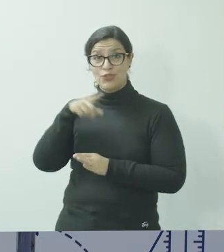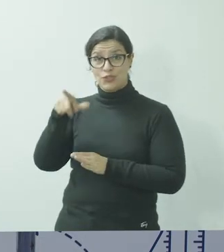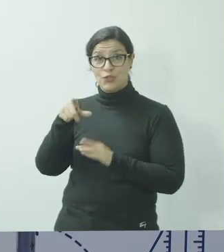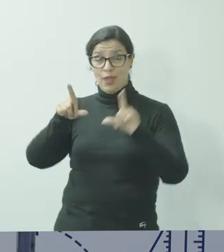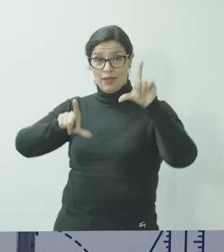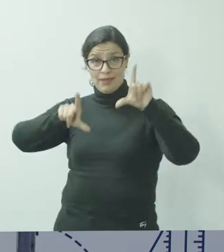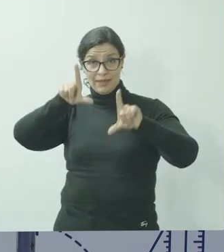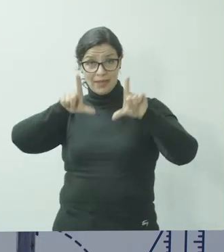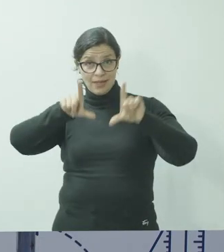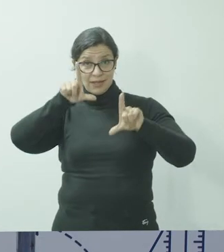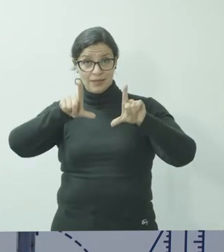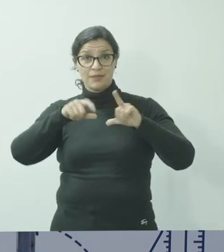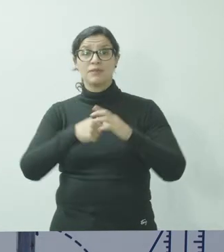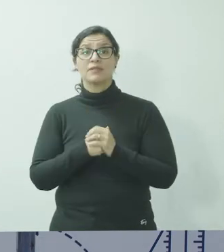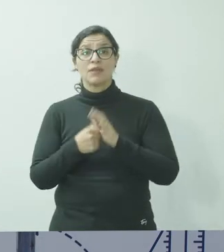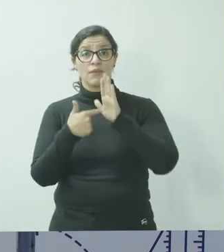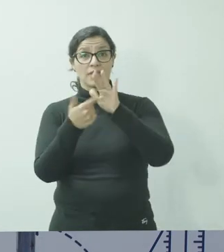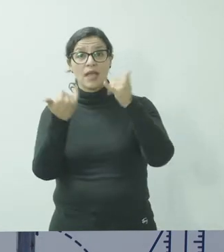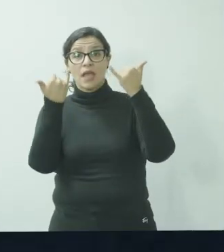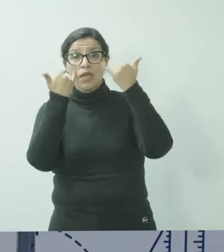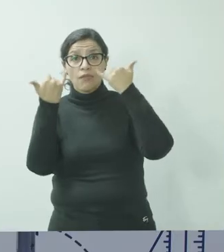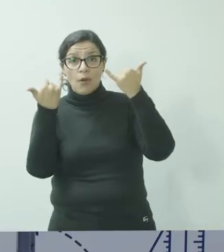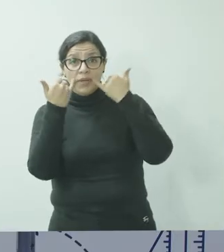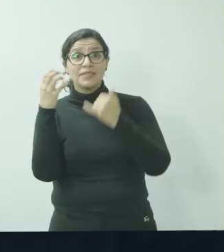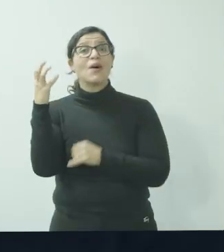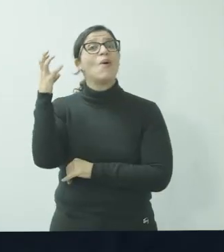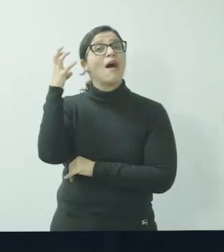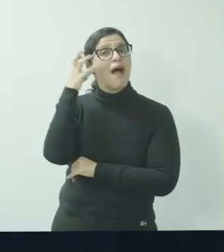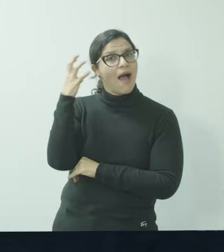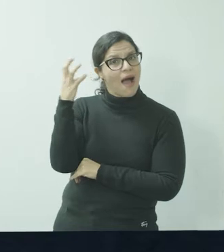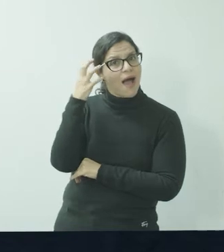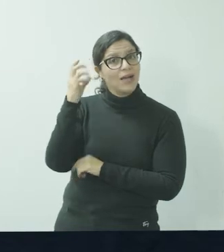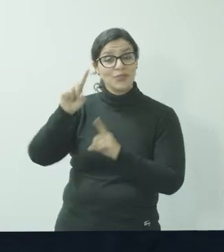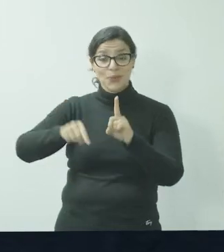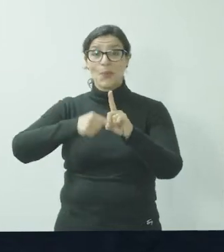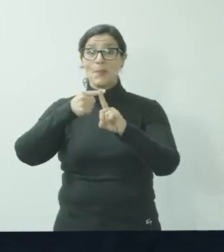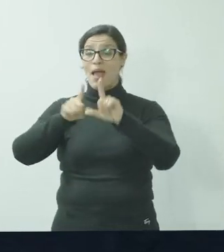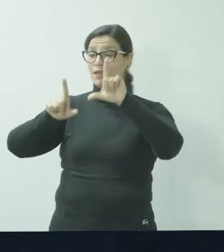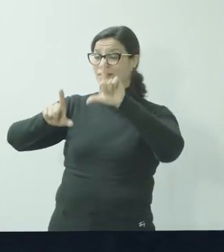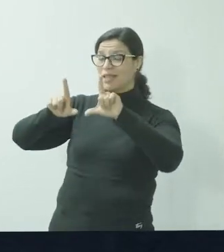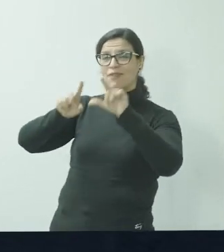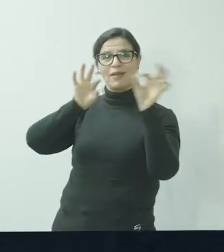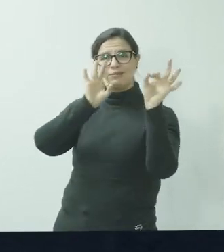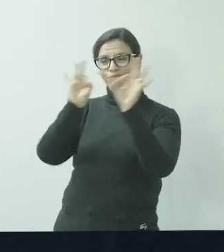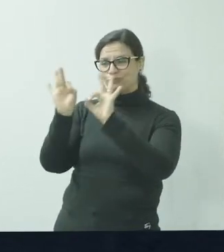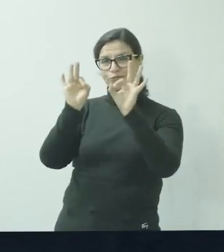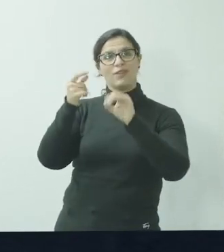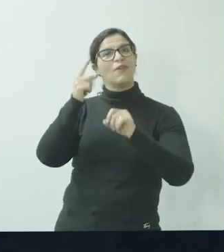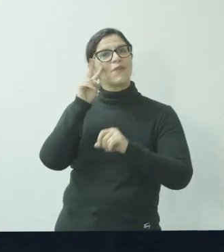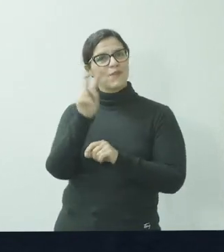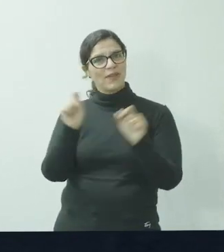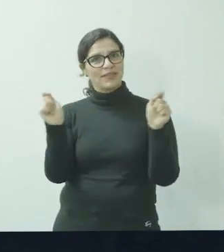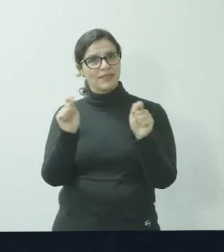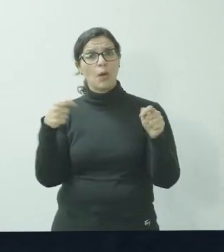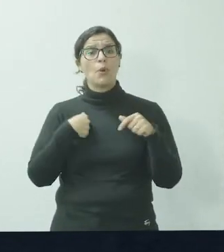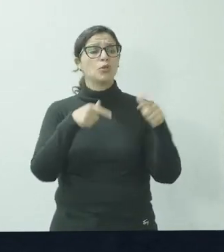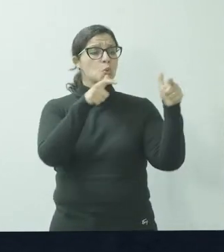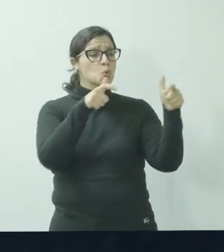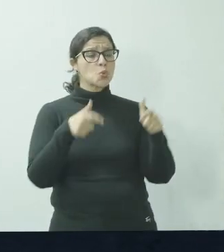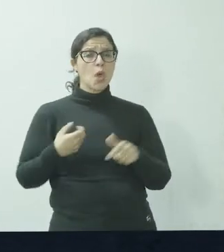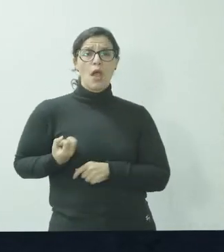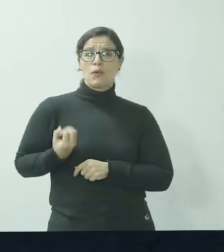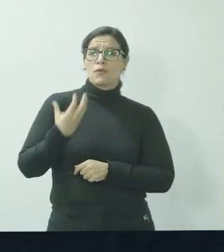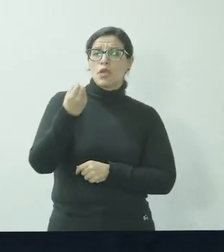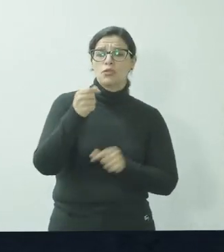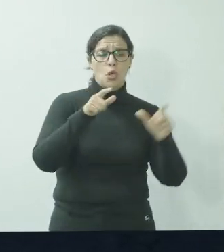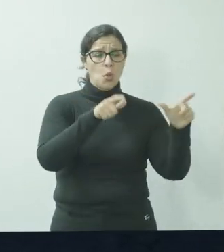transmite eh informações via rádio ela também é televisão então a pessoa podia né levar em qualquer local